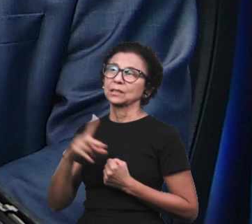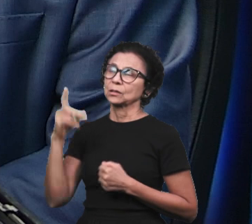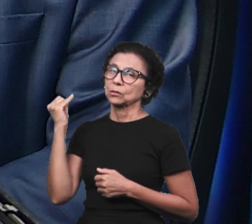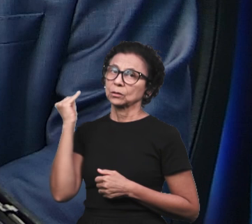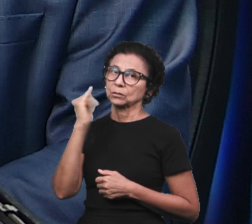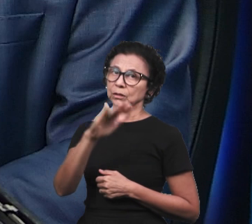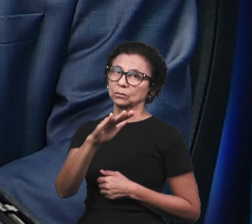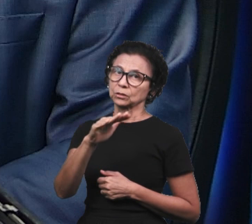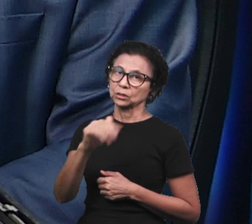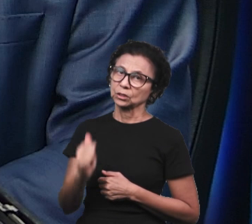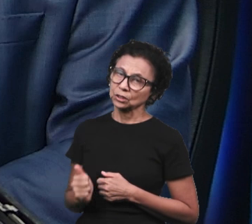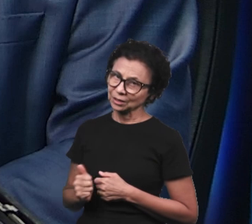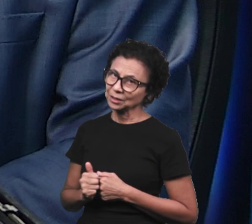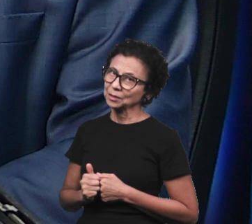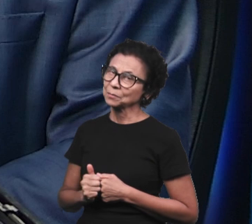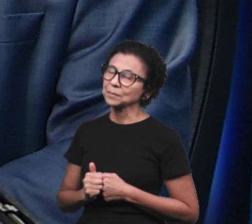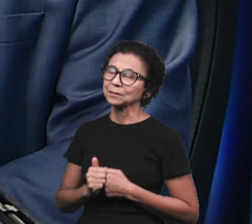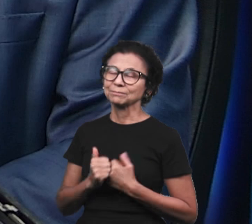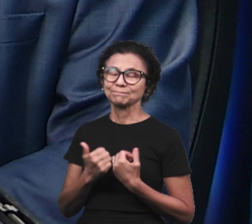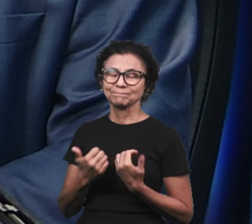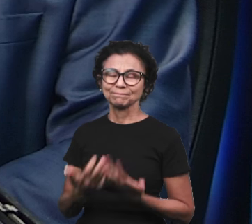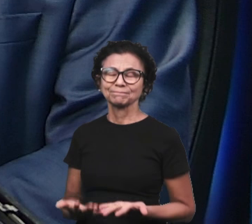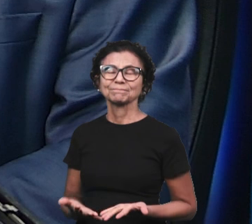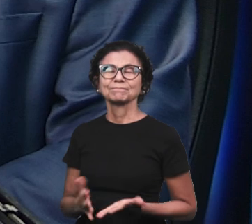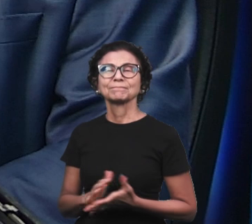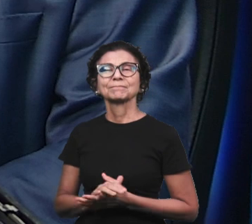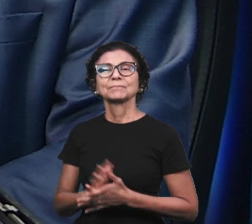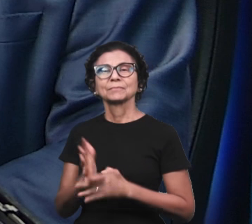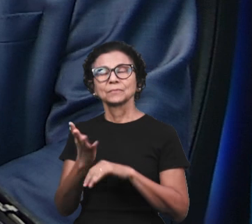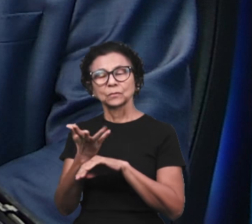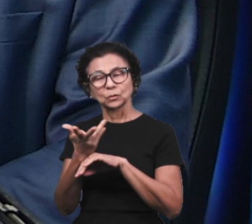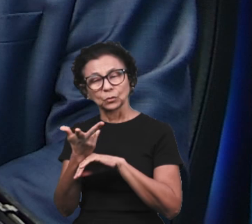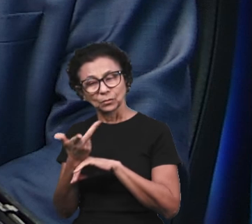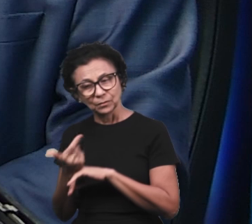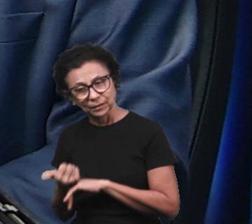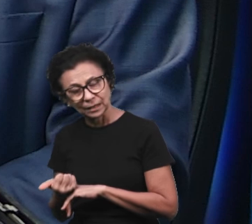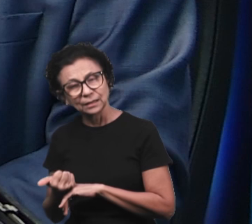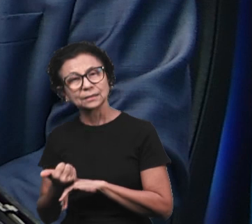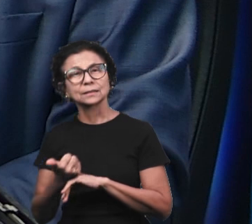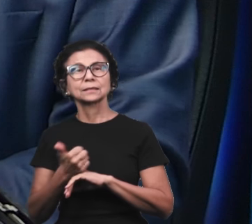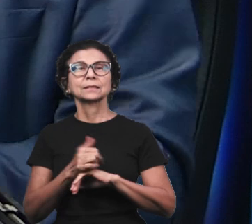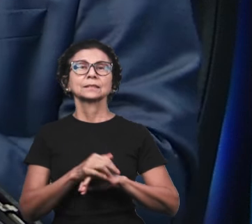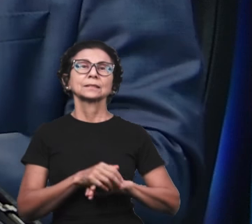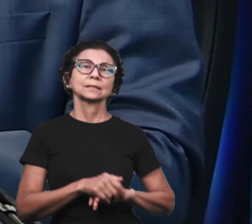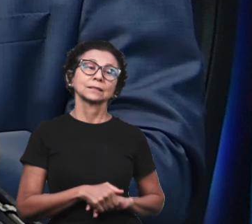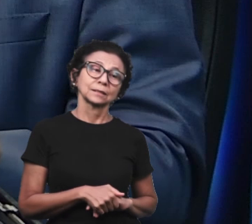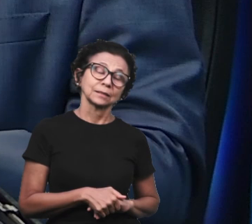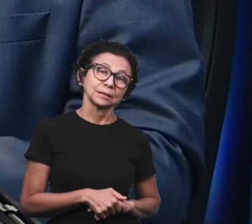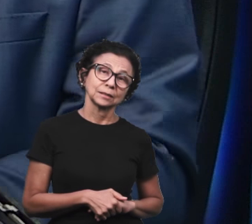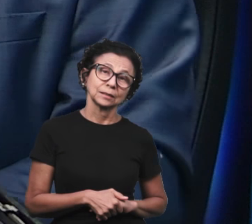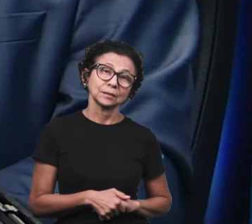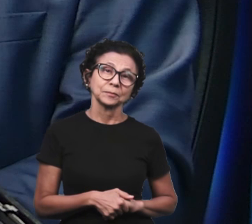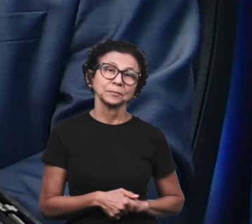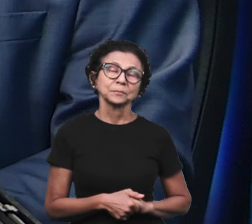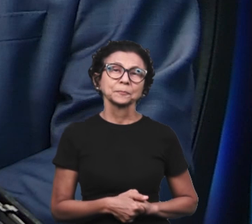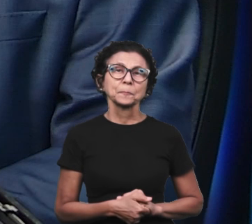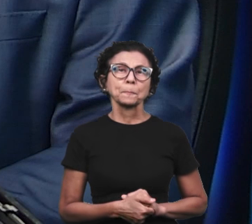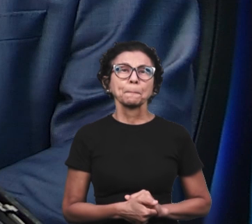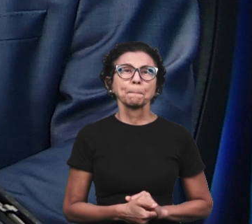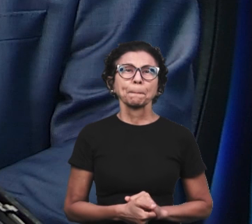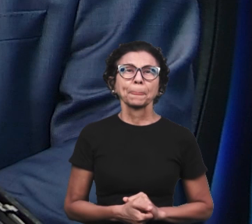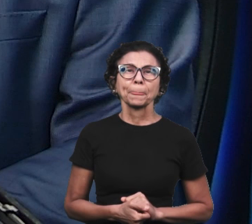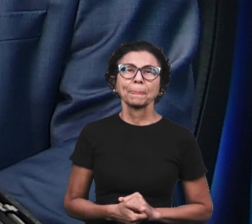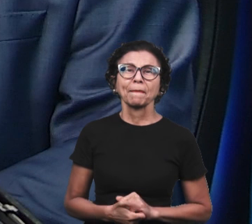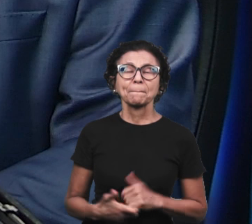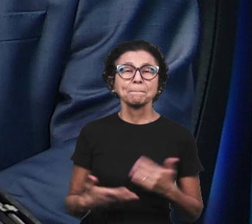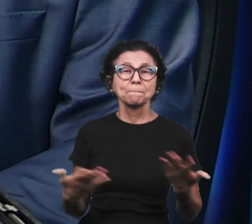grande, vamos dizer assim aqui nessa vida humana, né? Príncipe. Quer seja para o príncipe, quer seja